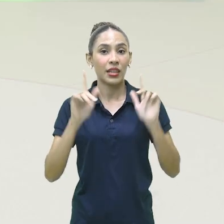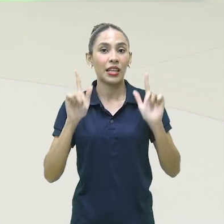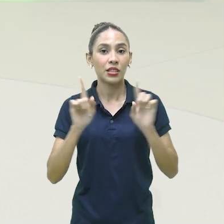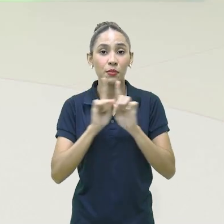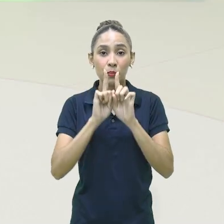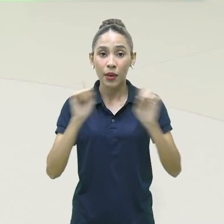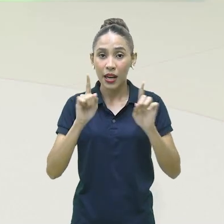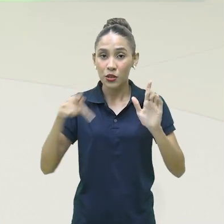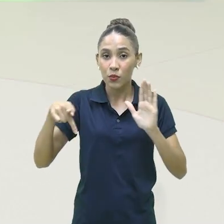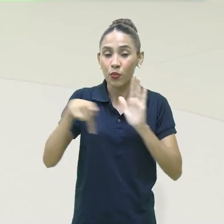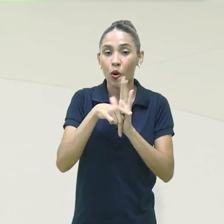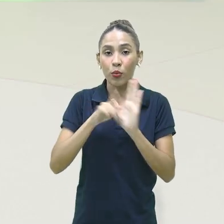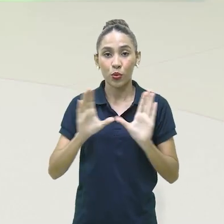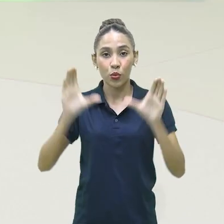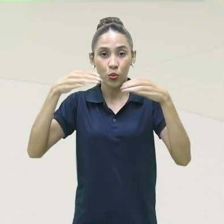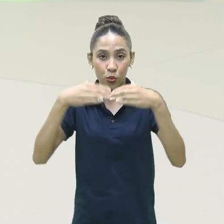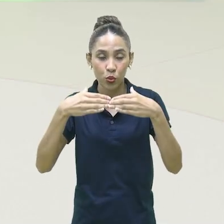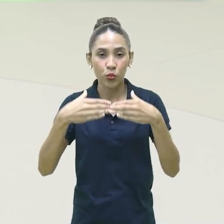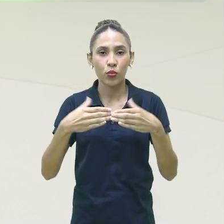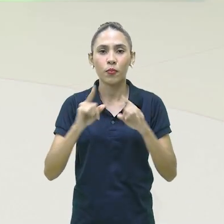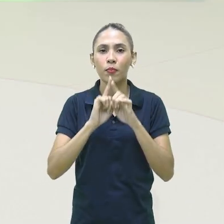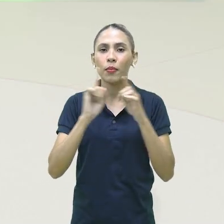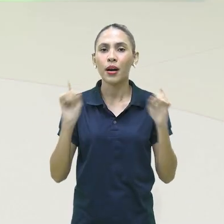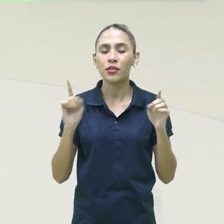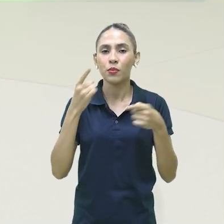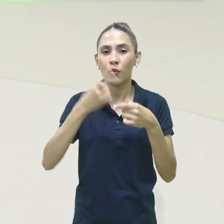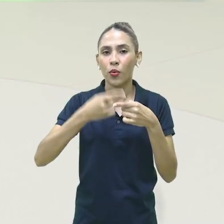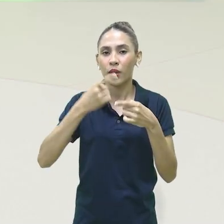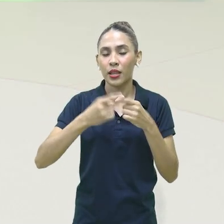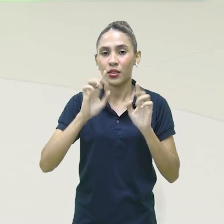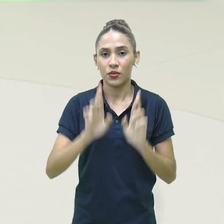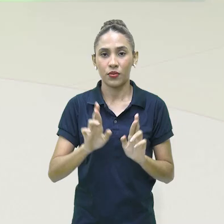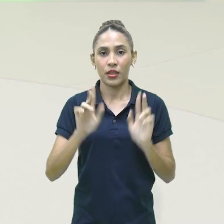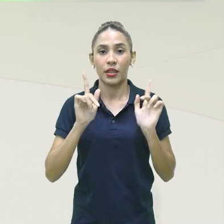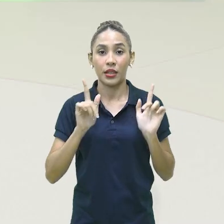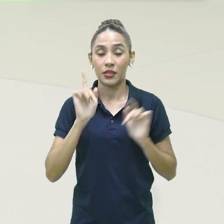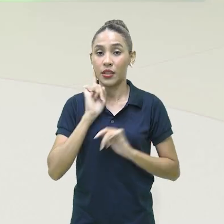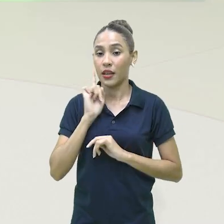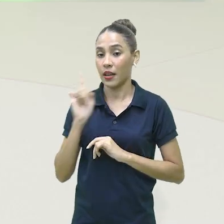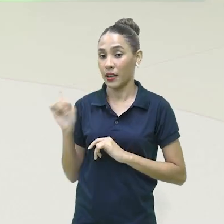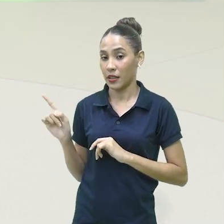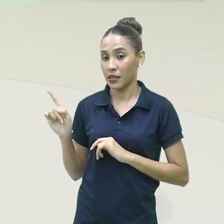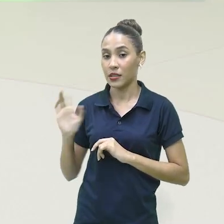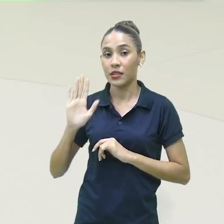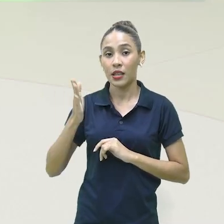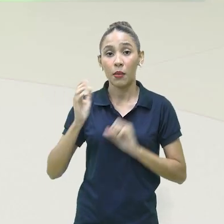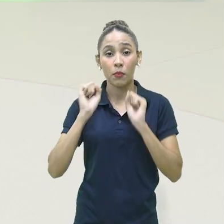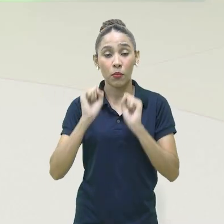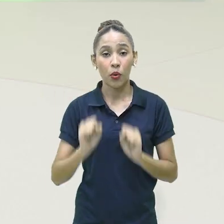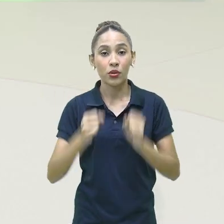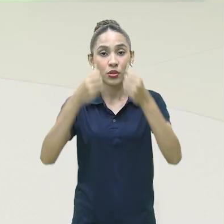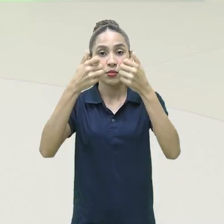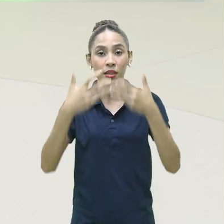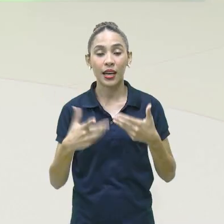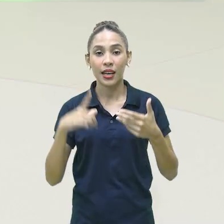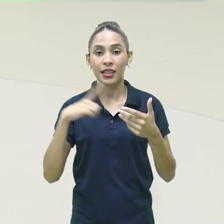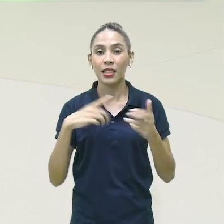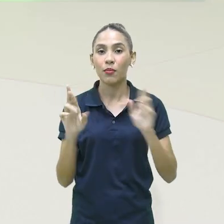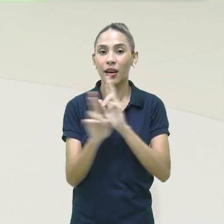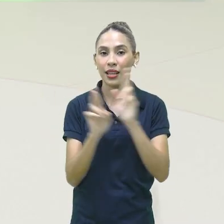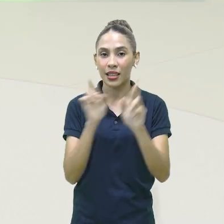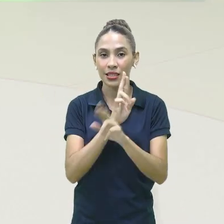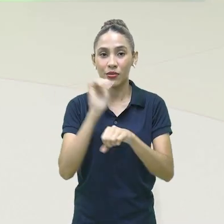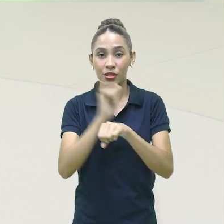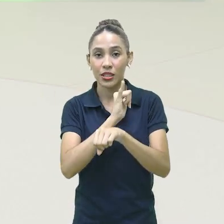são da mesma espécie. Por que será que eles são diferentes? Então, aqui a gente já pode adiantar que está relacionado com uma